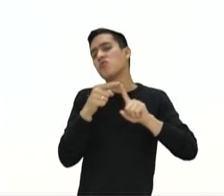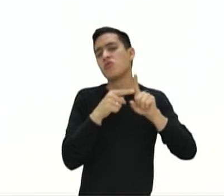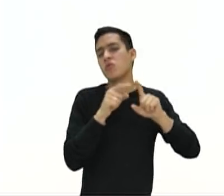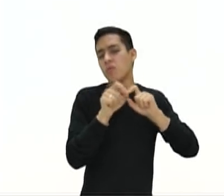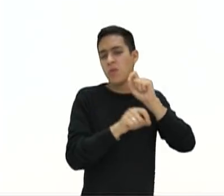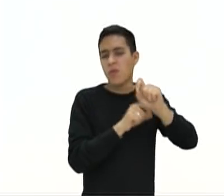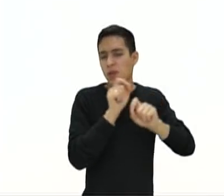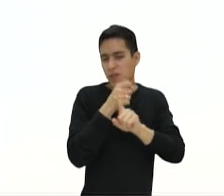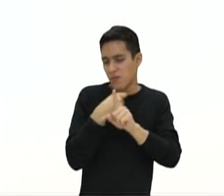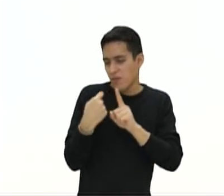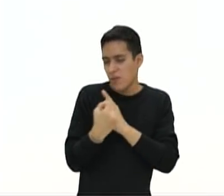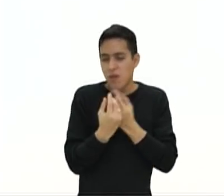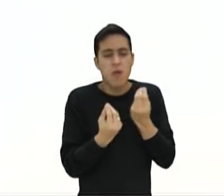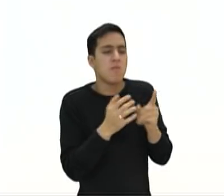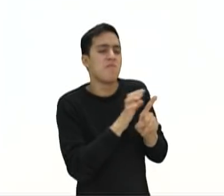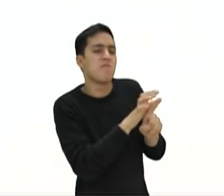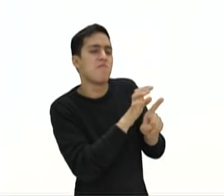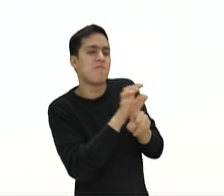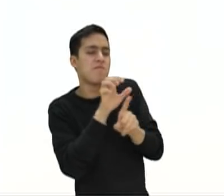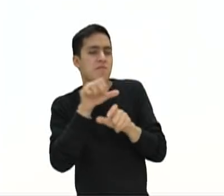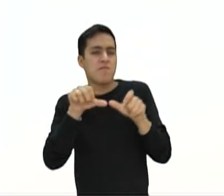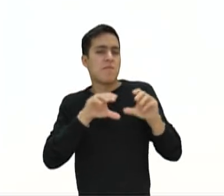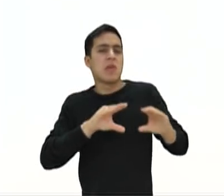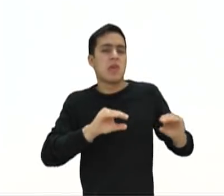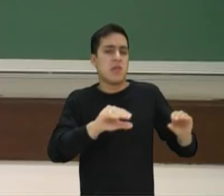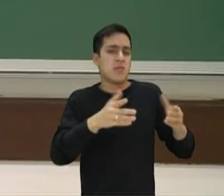tipos de sociedade.